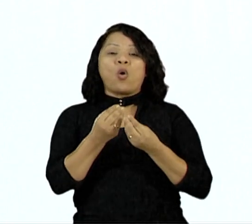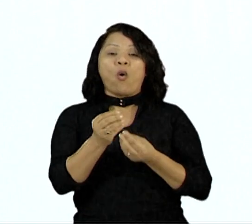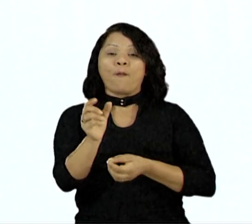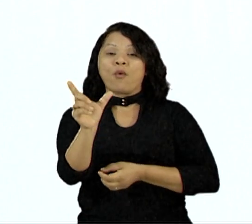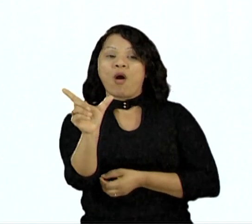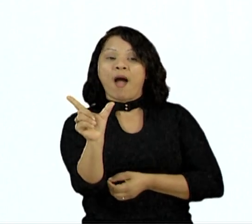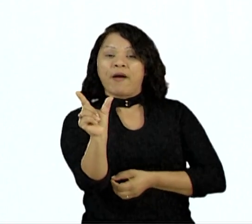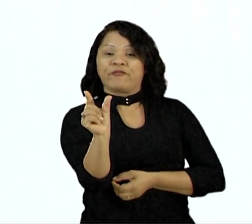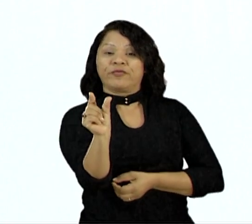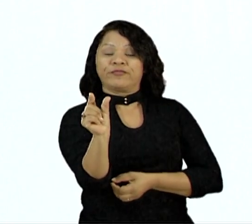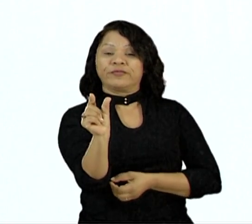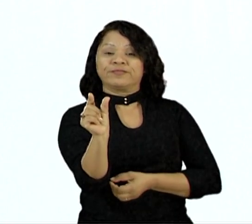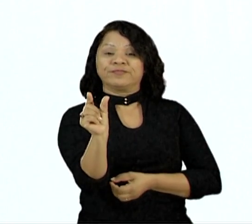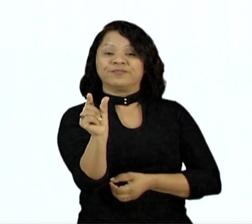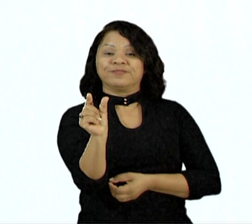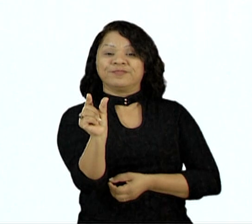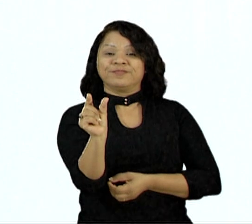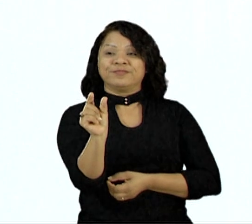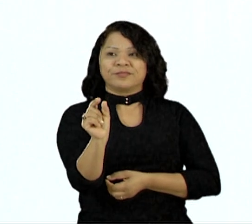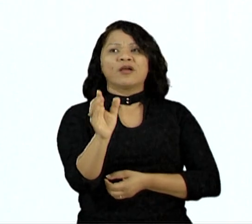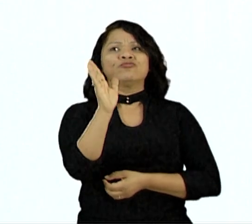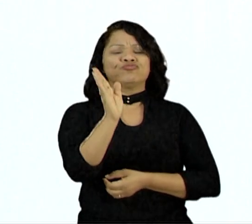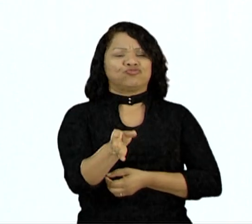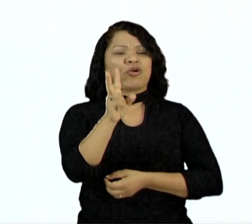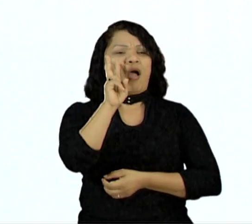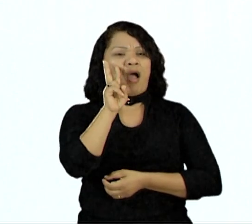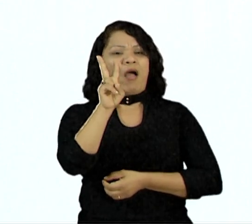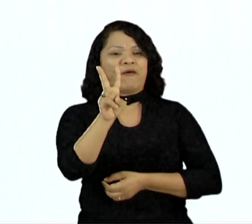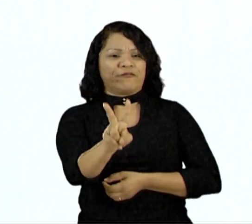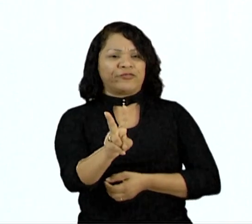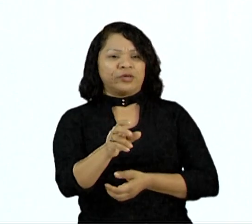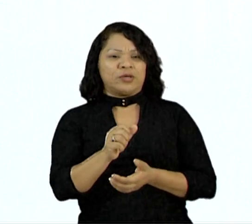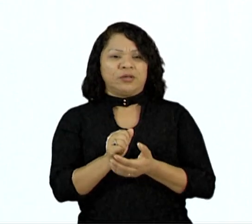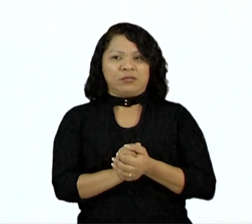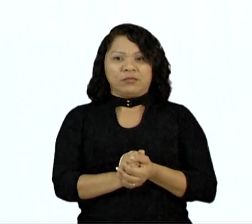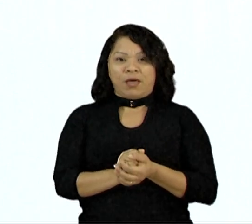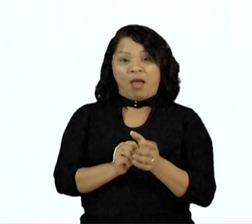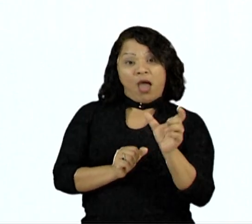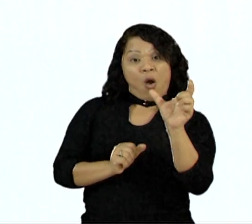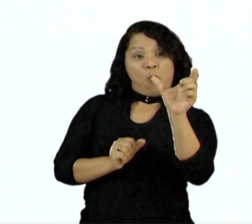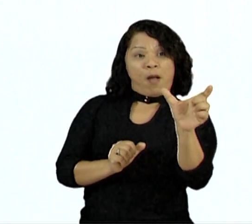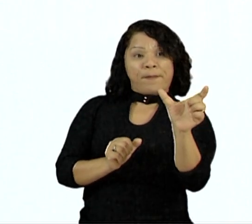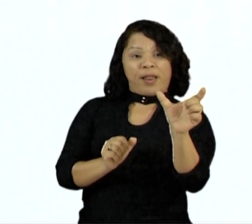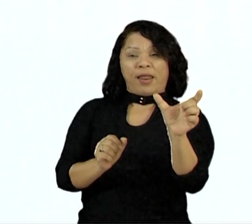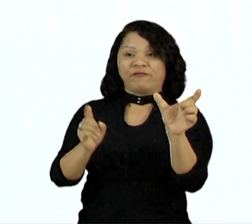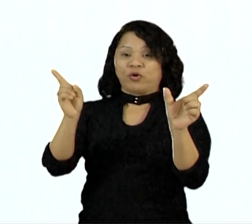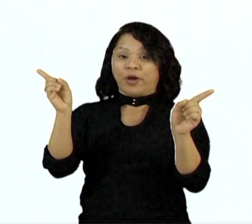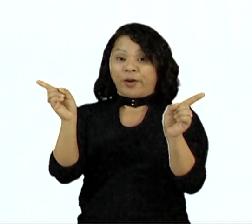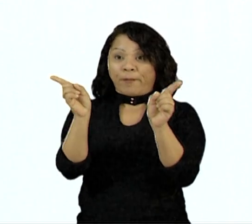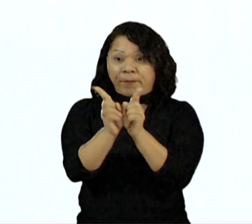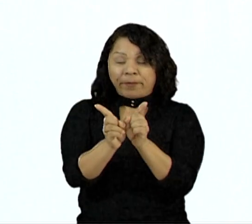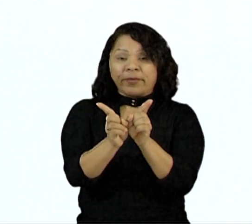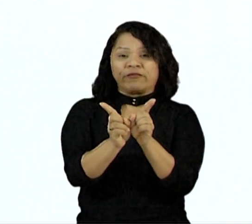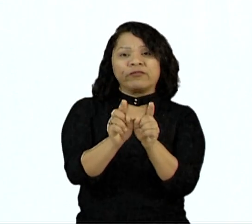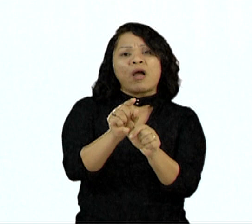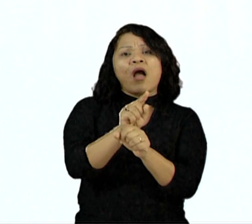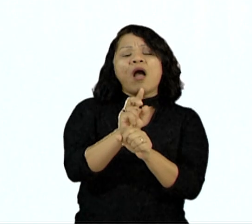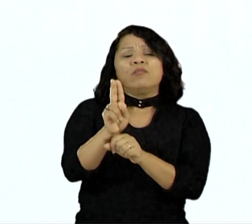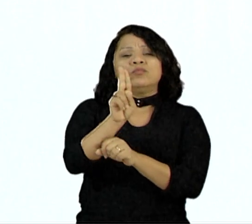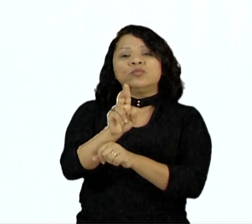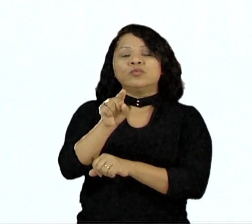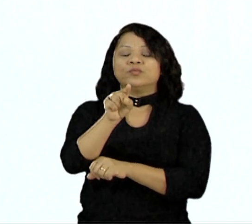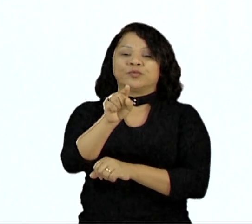Eu tenho certeza que vocês já viram bastante por aí. Quando a gente quer abreviar uma palavra, usamos o ponto. Olha o